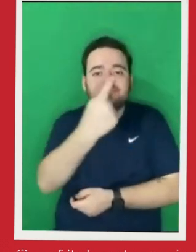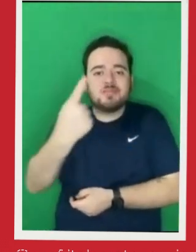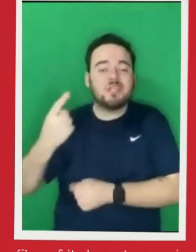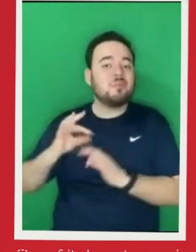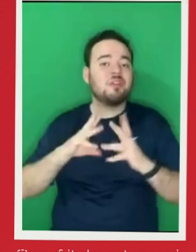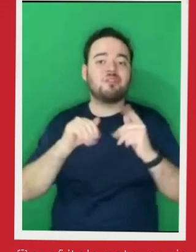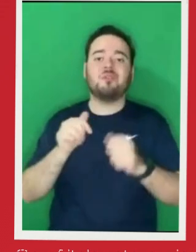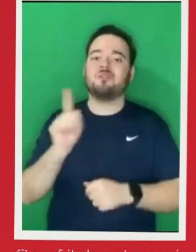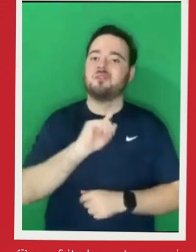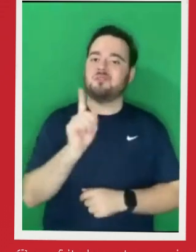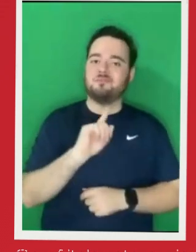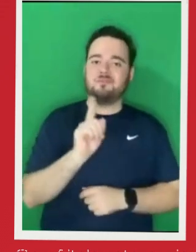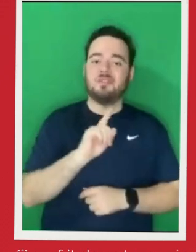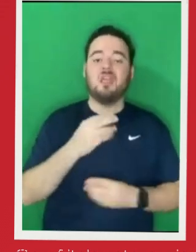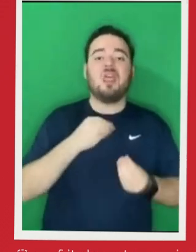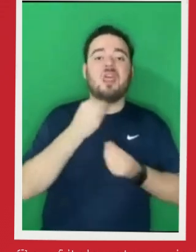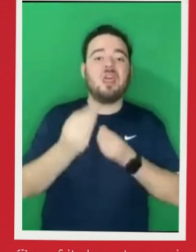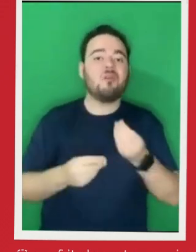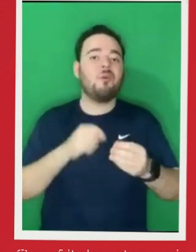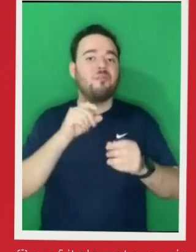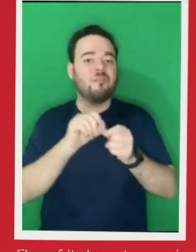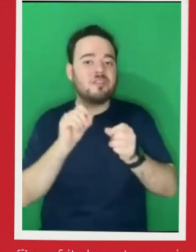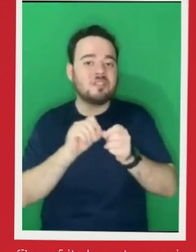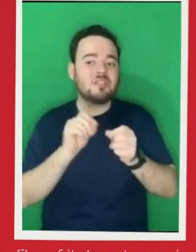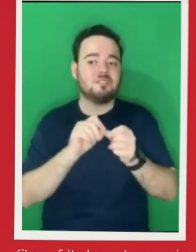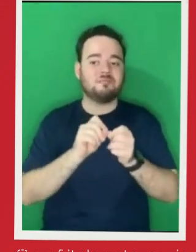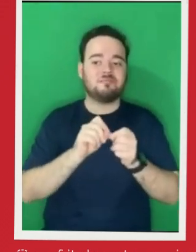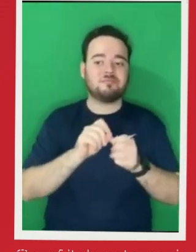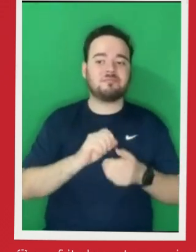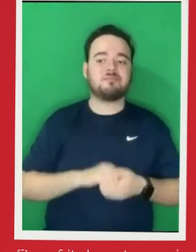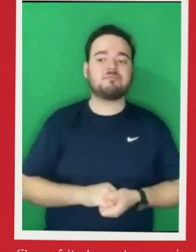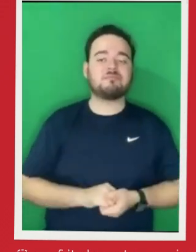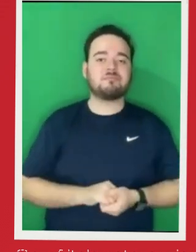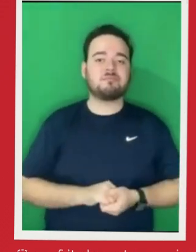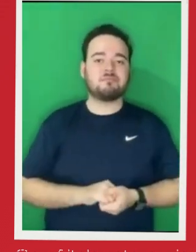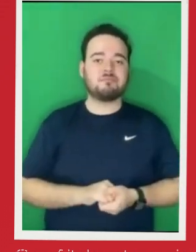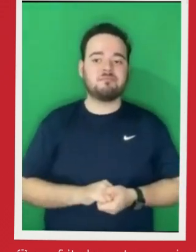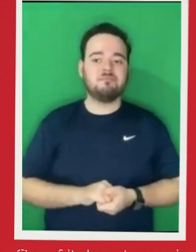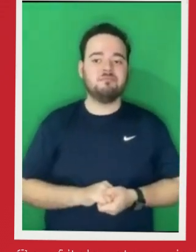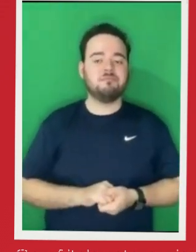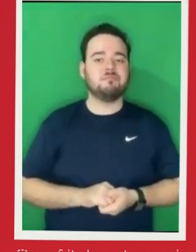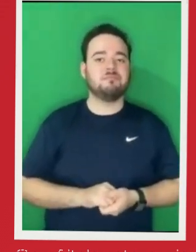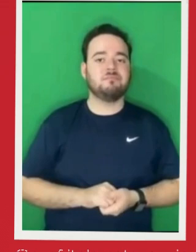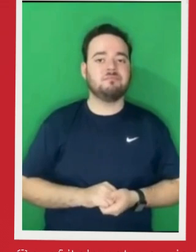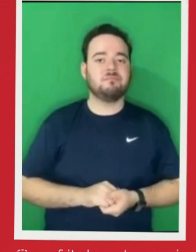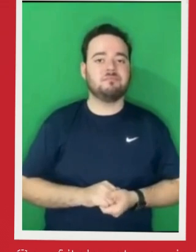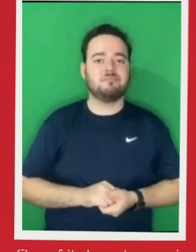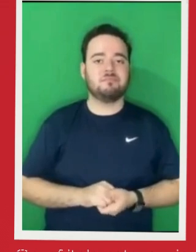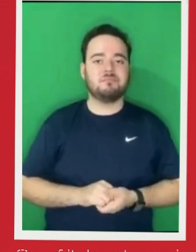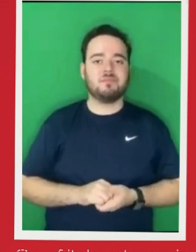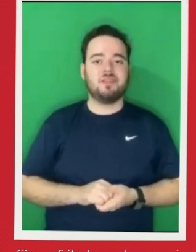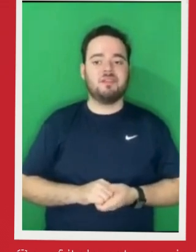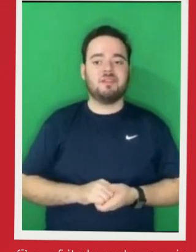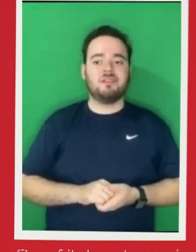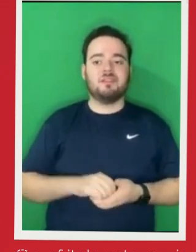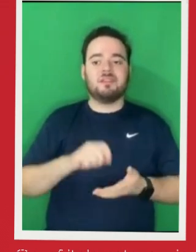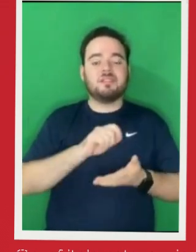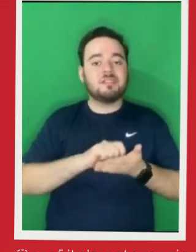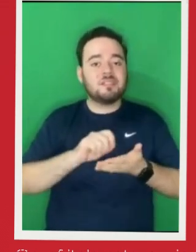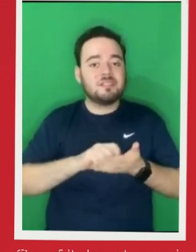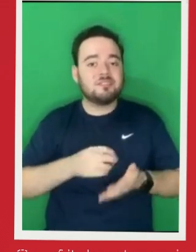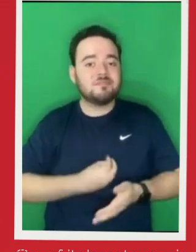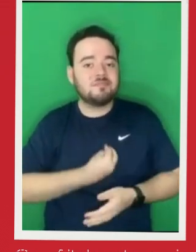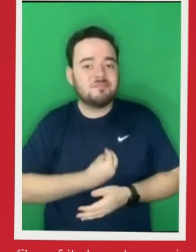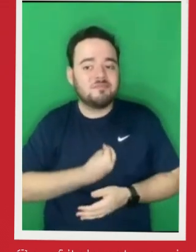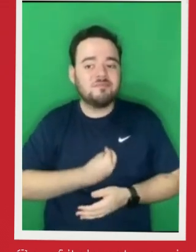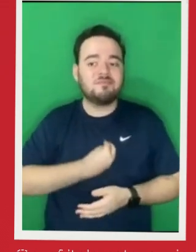mesmo, é o seu ritmo, é como você vai construir. Eu vou passar só 1 minuto hoje para ler vocês aqui. A escrevivência, a importância de